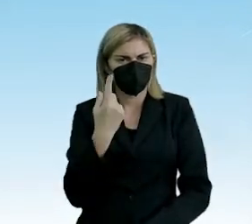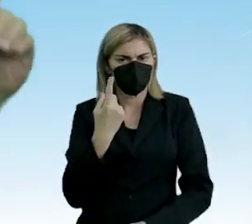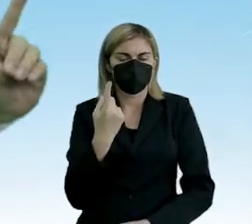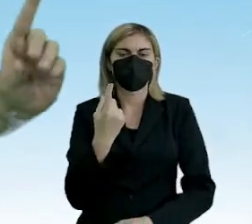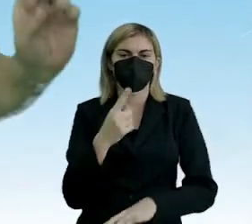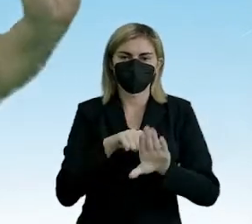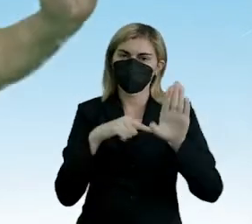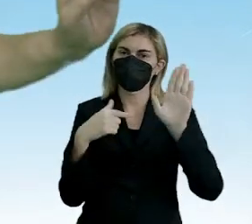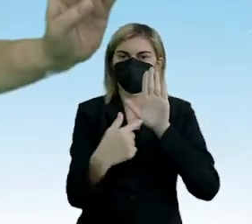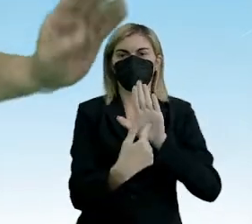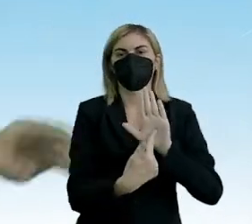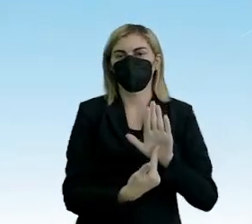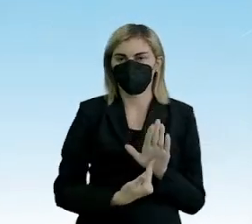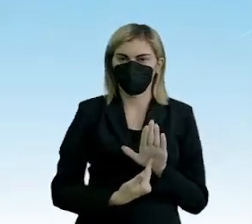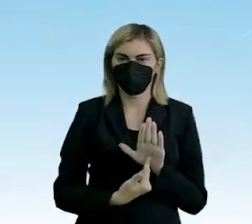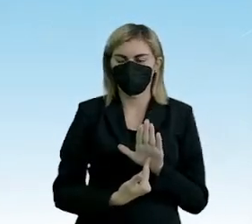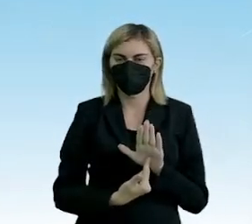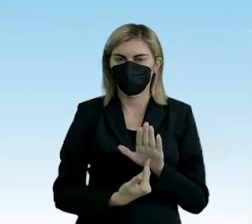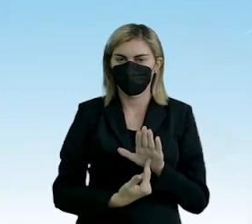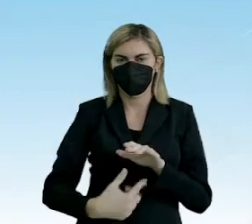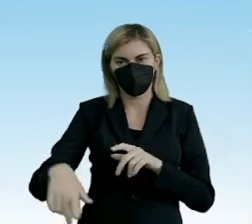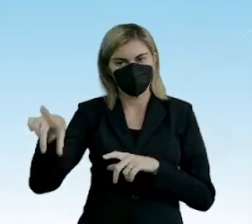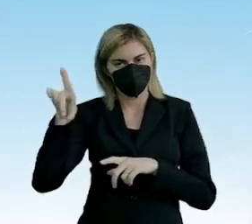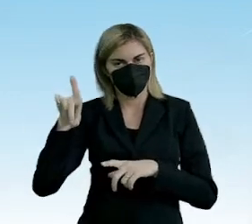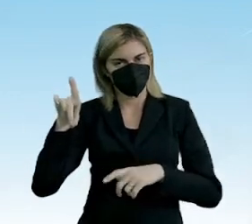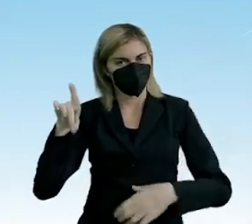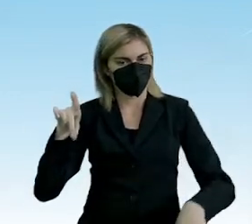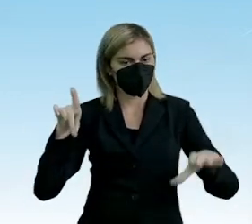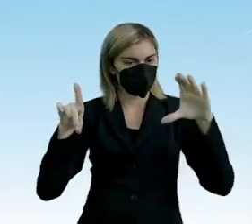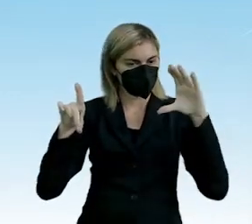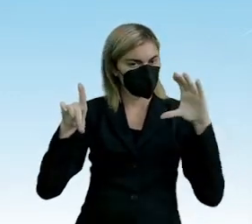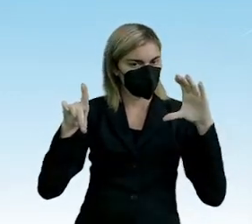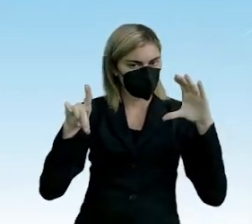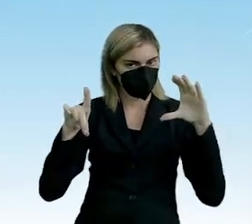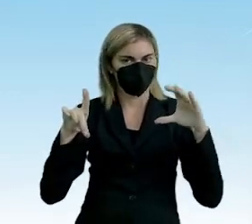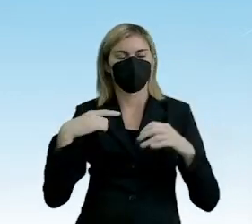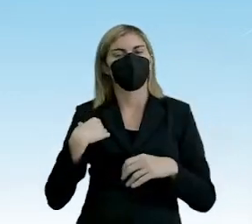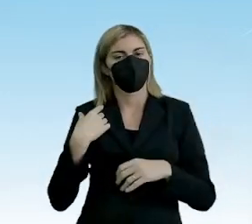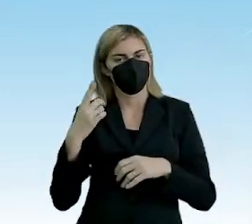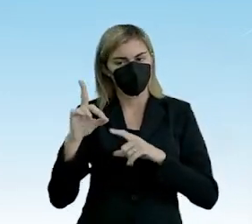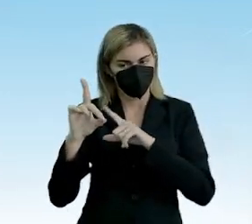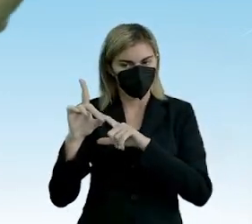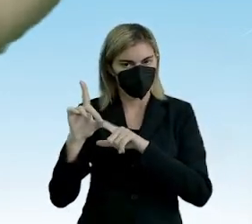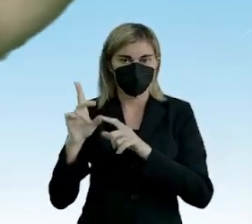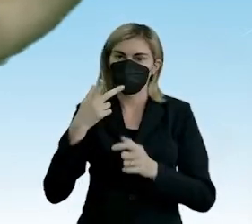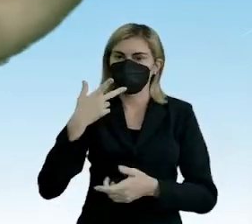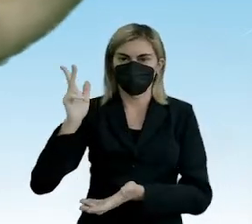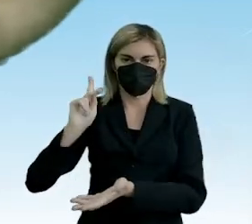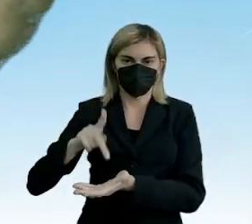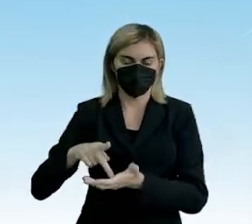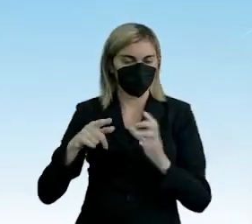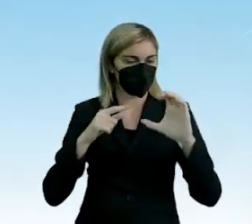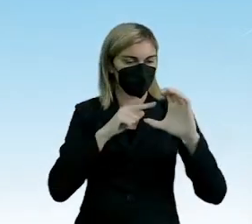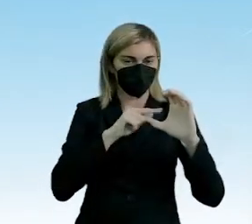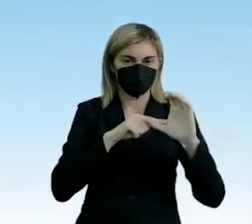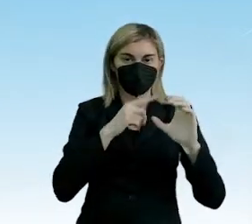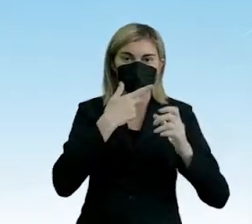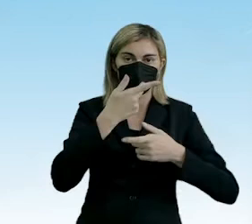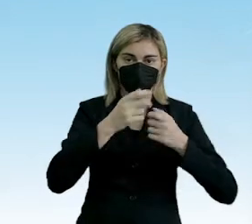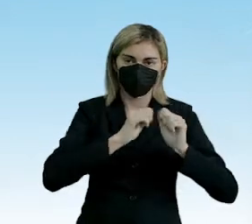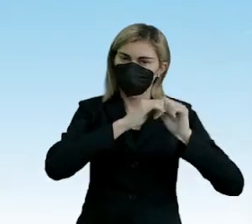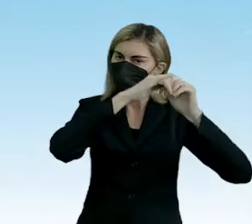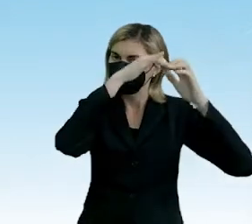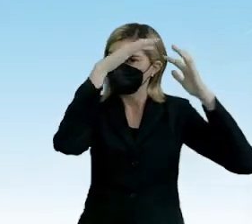Então, o efeito denotativo e conotativo. Denotar, mais uma vez, sentido real.